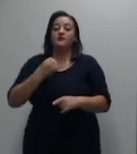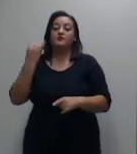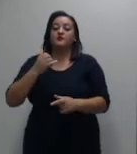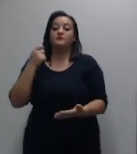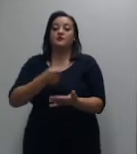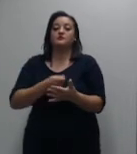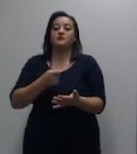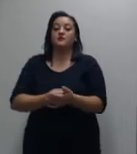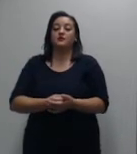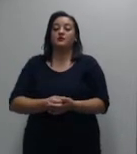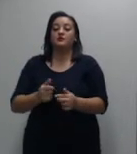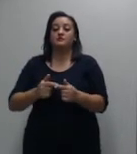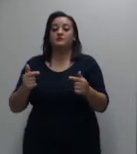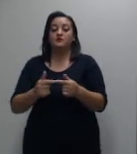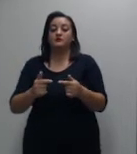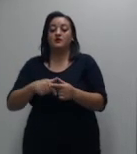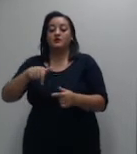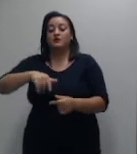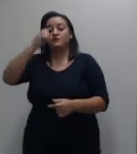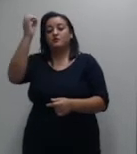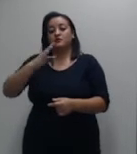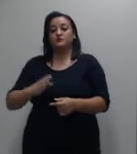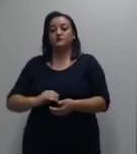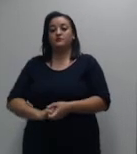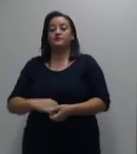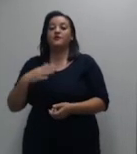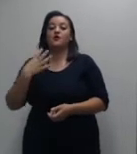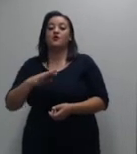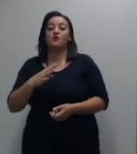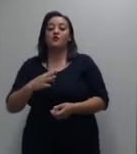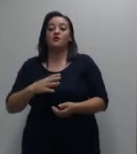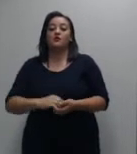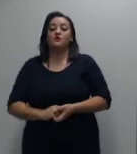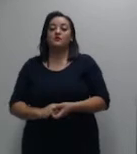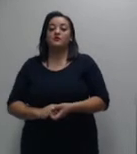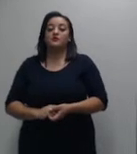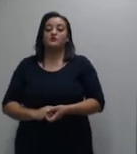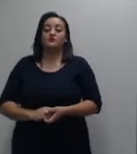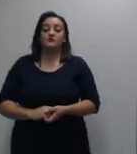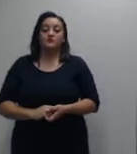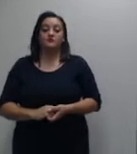cobrada diretamente no Brasil quatro ou mesmo